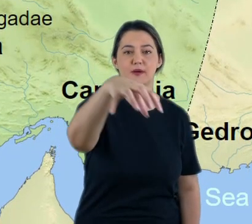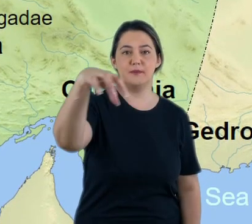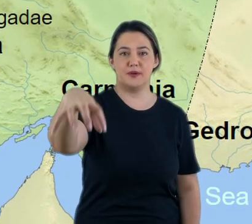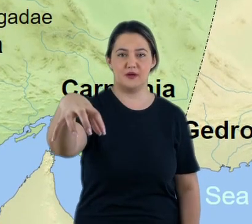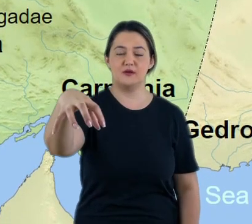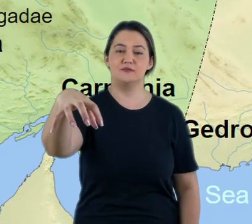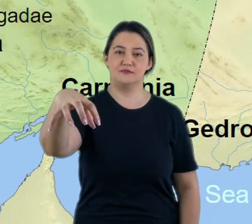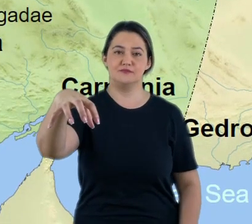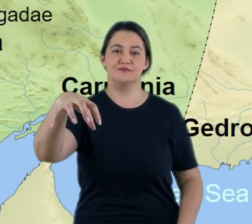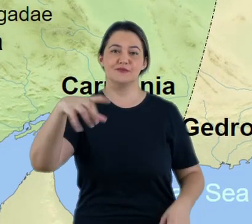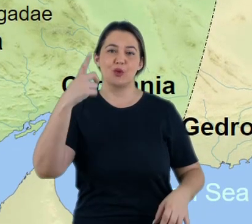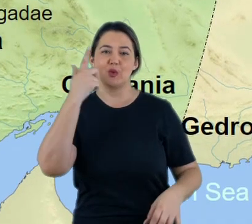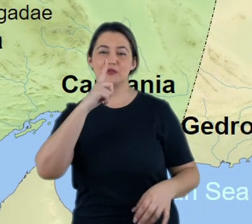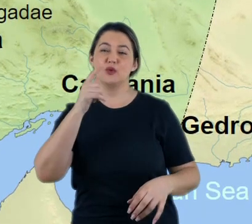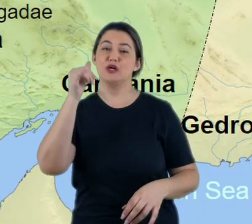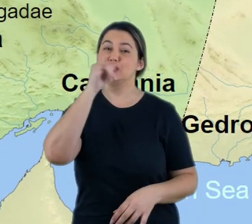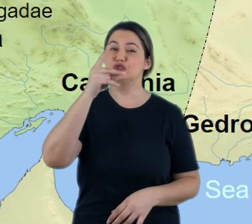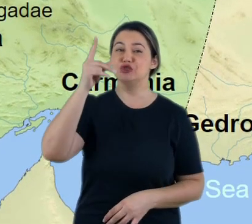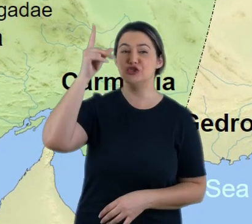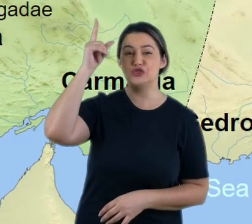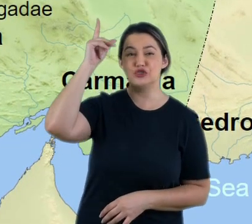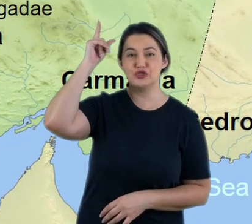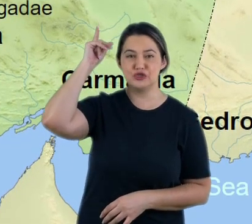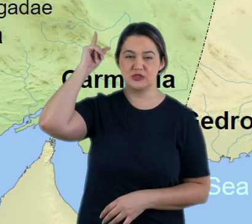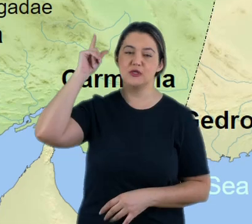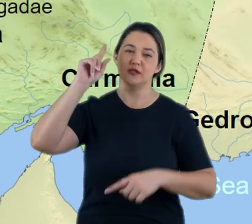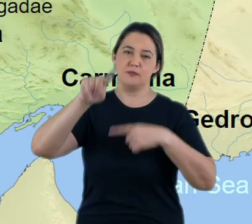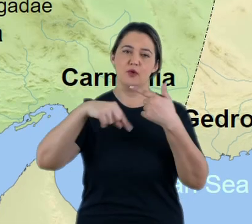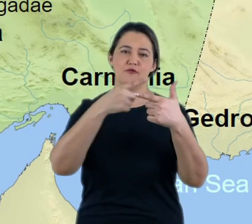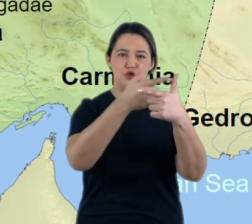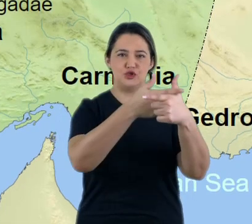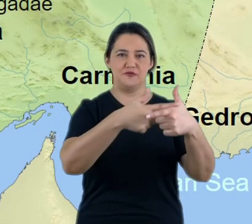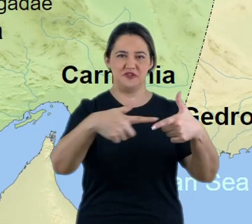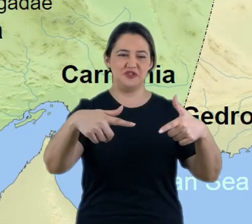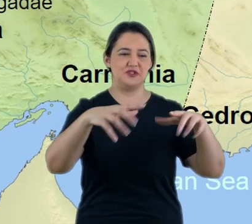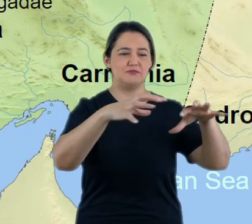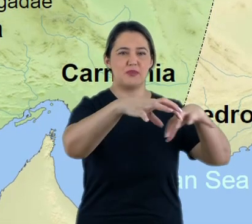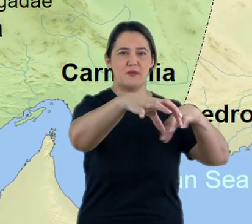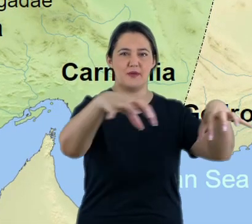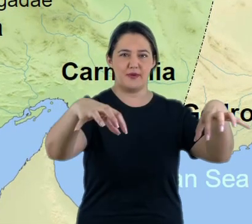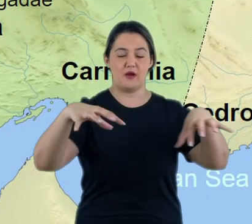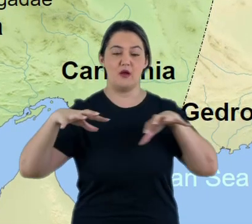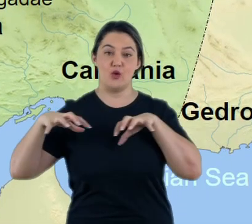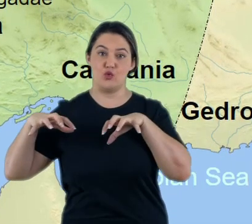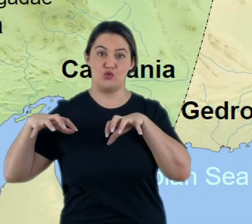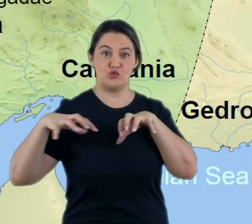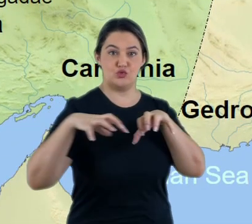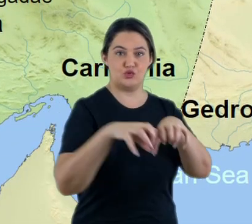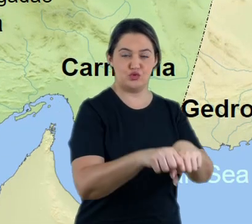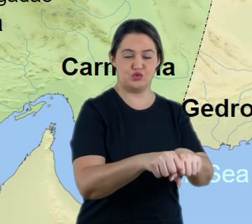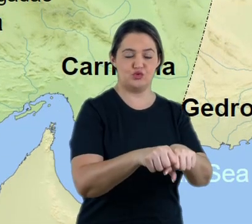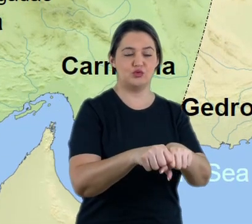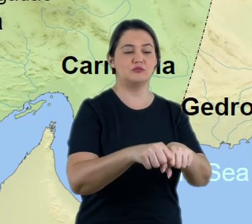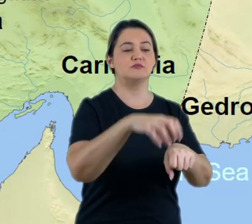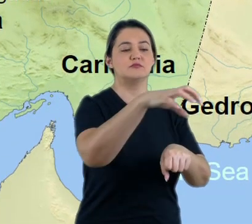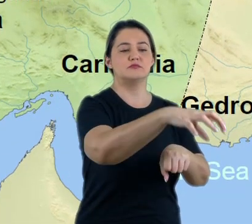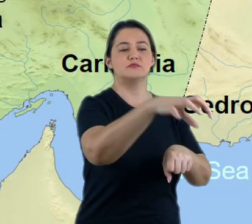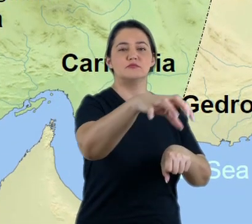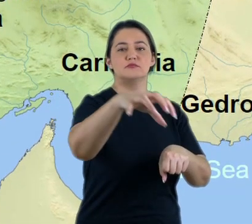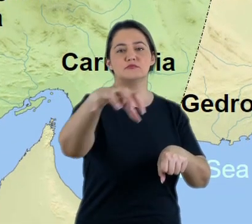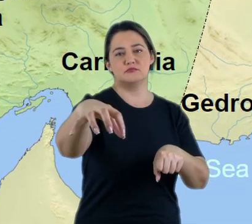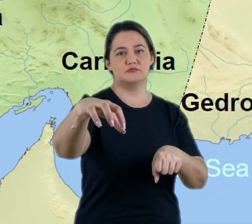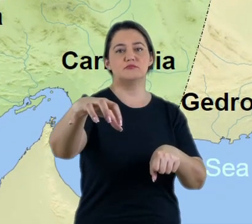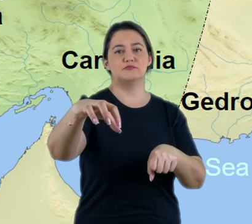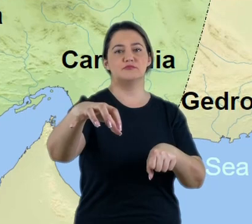uma grande confederação mais antiga que foi desmembrada. E na conquista do Império Medo-Persa, estas